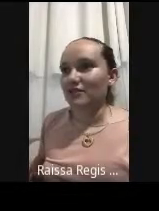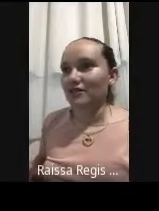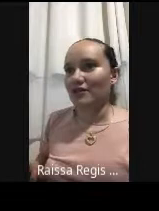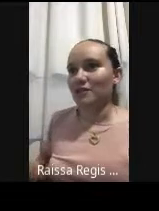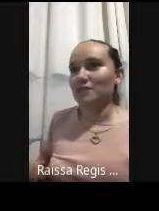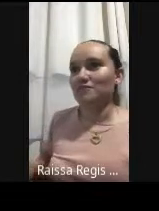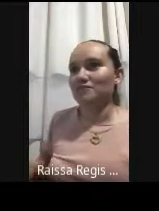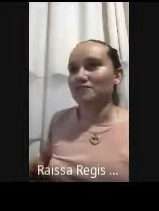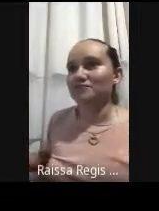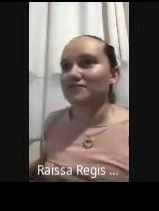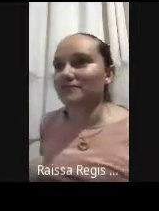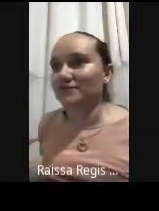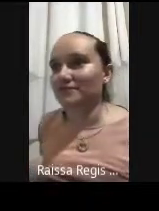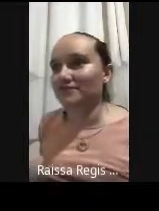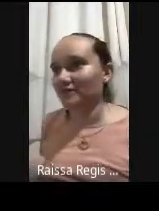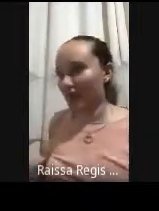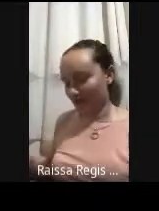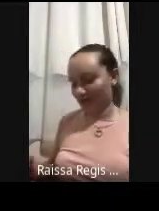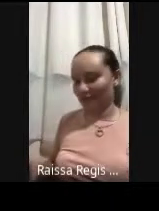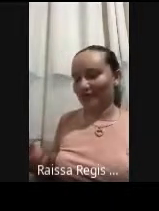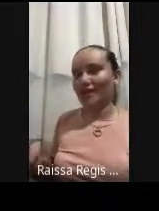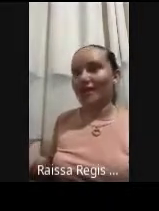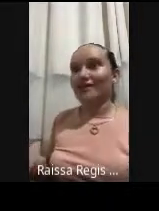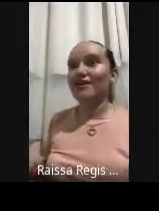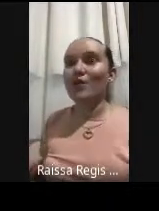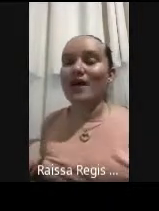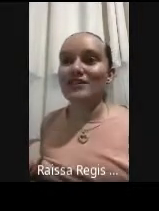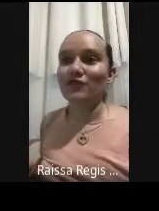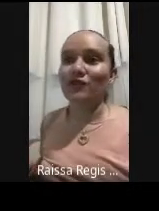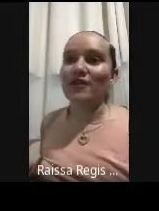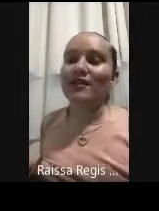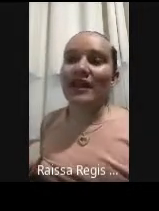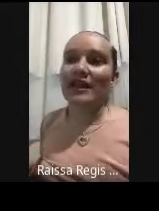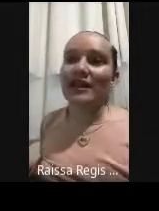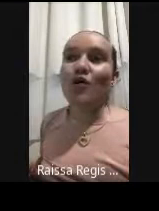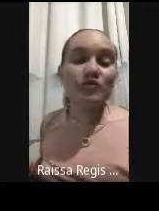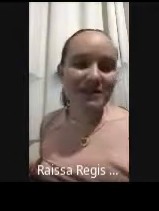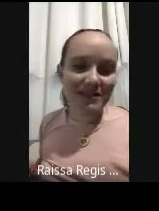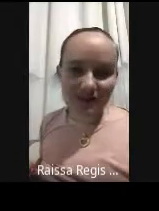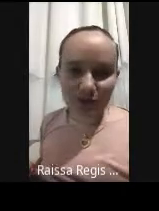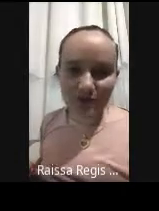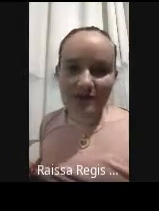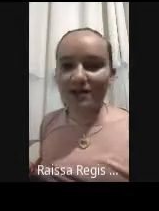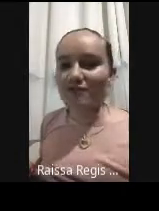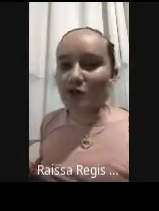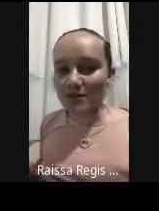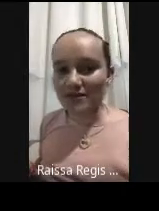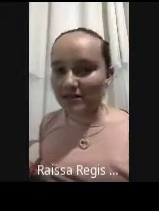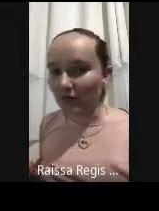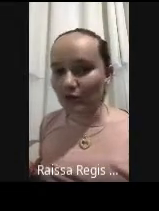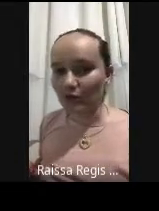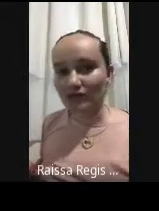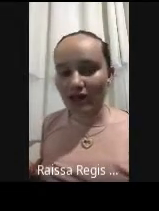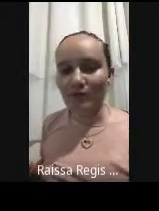Deixa eu voltar aqui. Ah, sim. Então, alguns pesquisadores, né, foram pesquisando ao